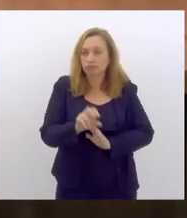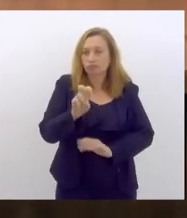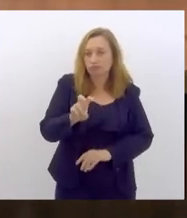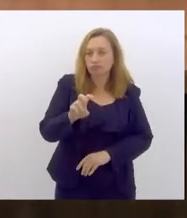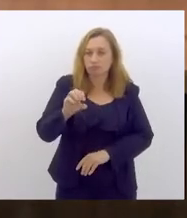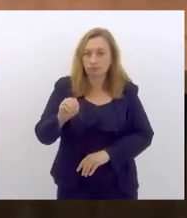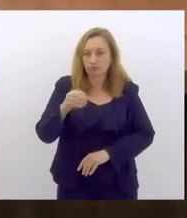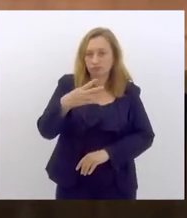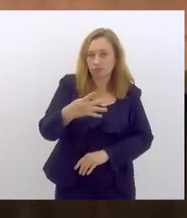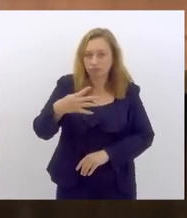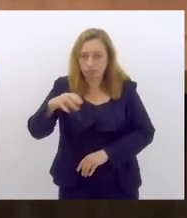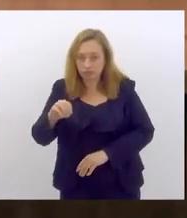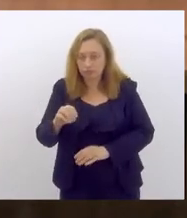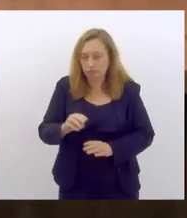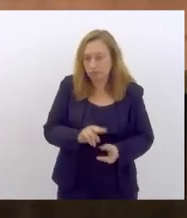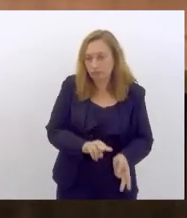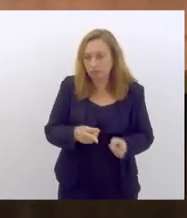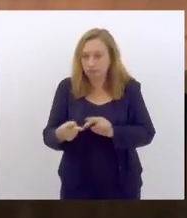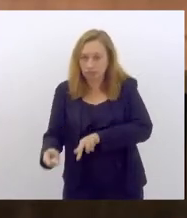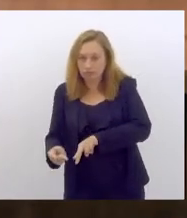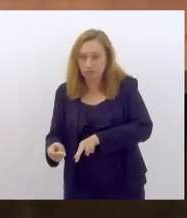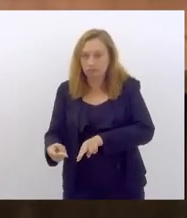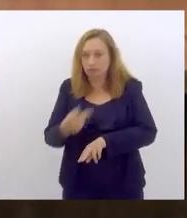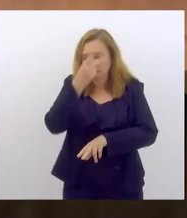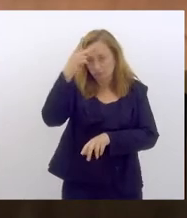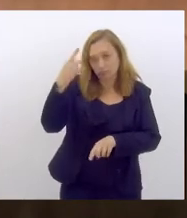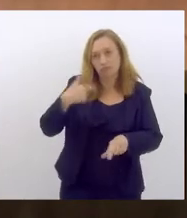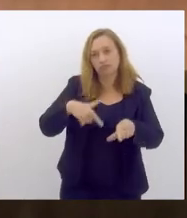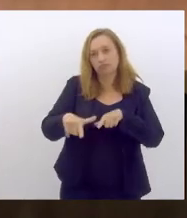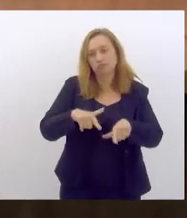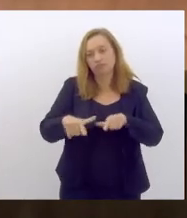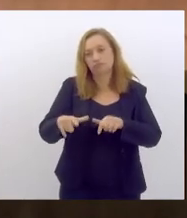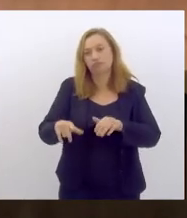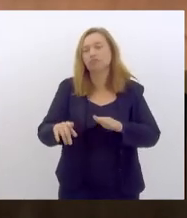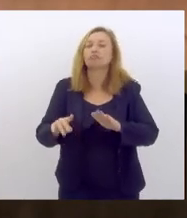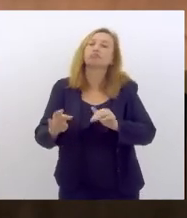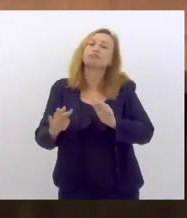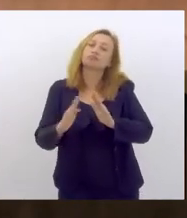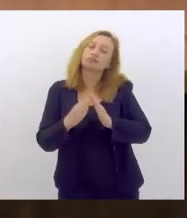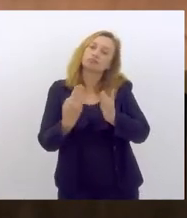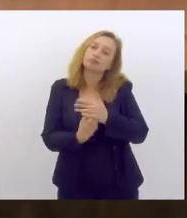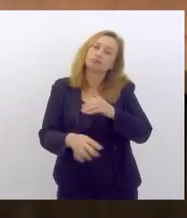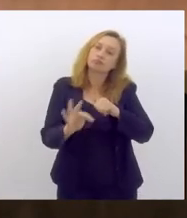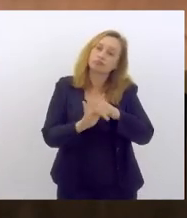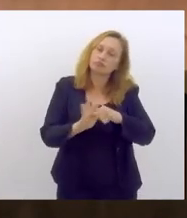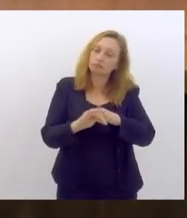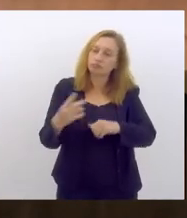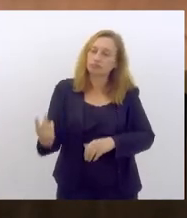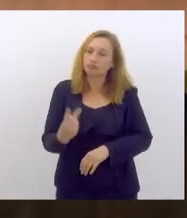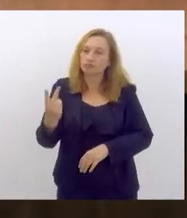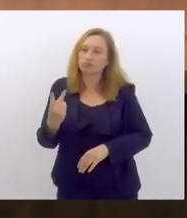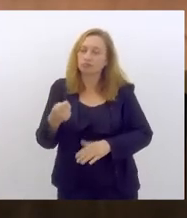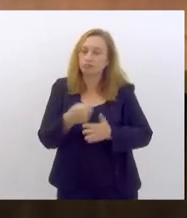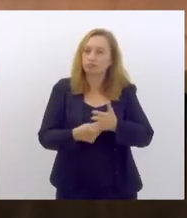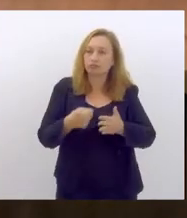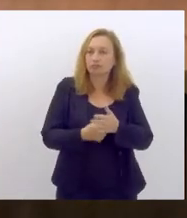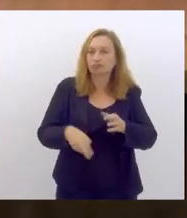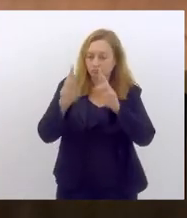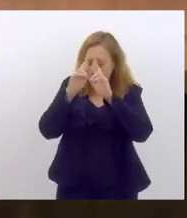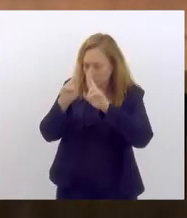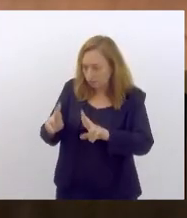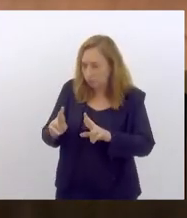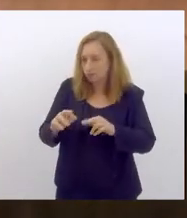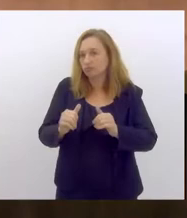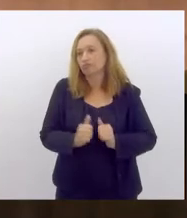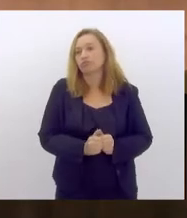5048, a gente caminha para que os trabalhadores da FAETEC sejam valorizados. Nós vamos lutar muito para que essa lei seja respeitada, para